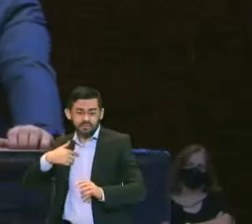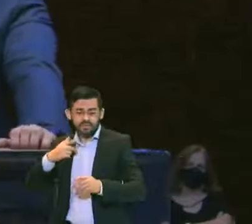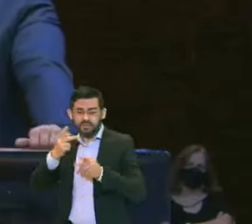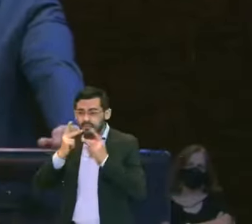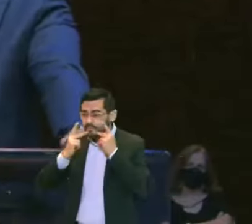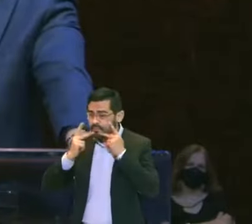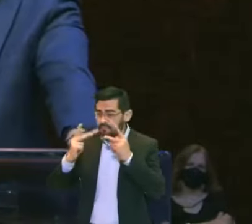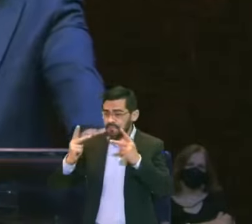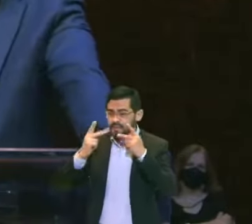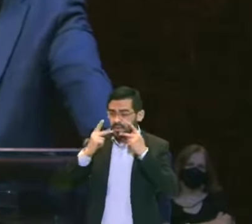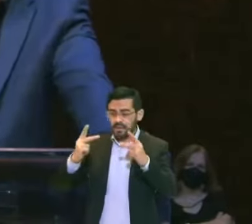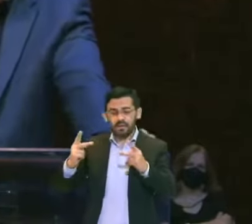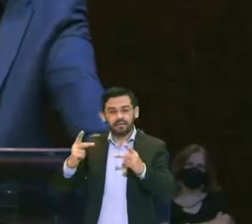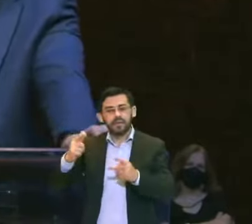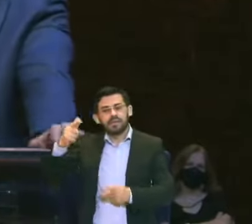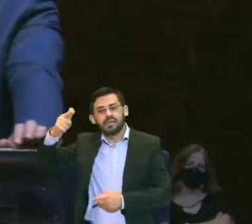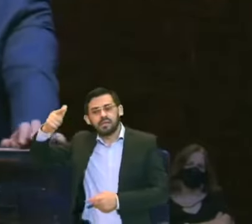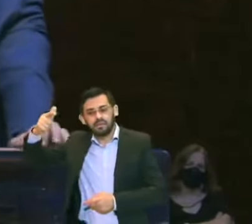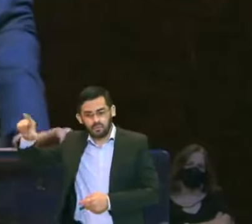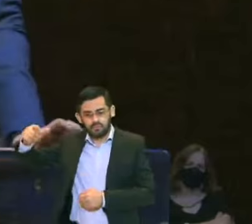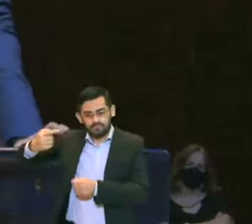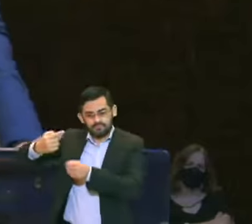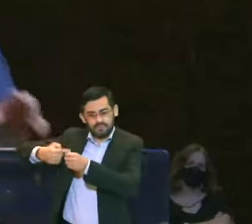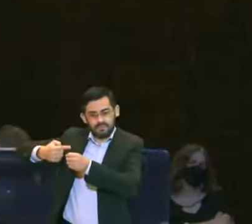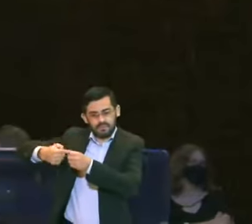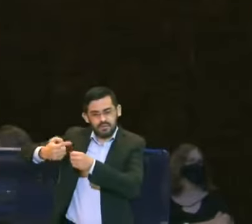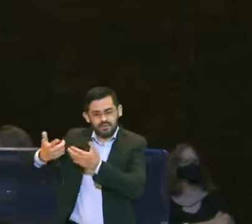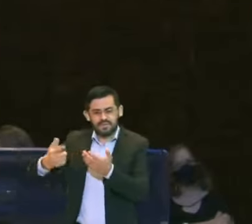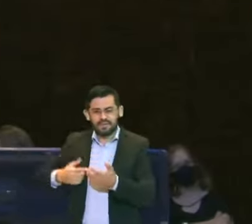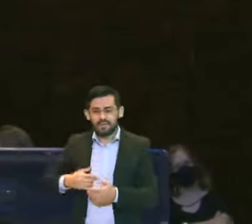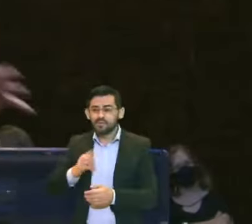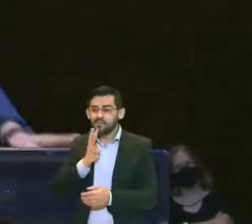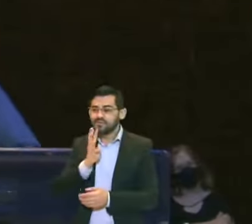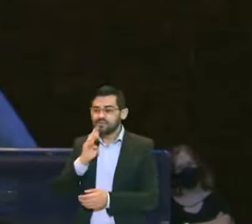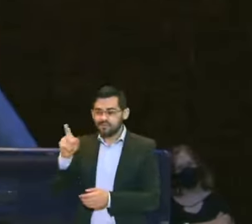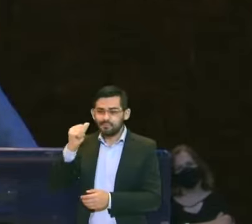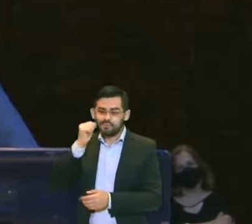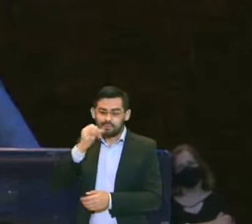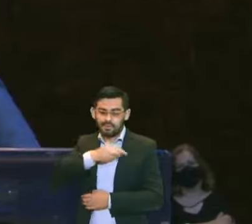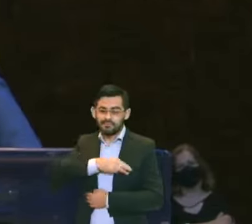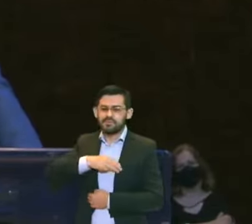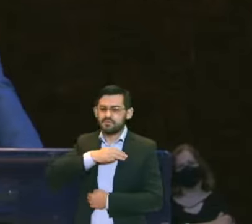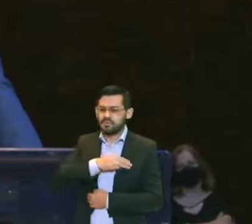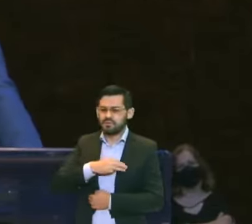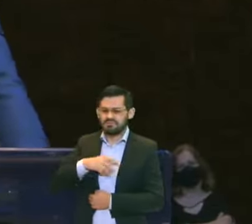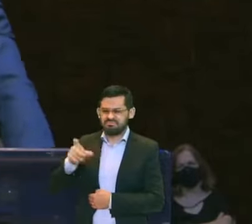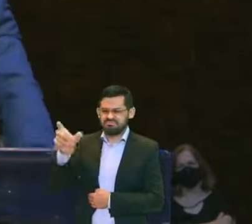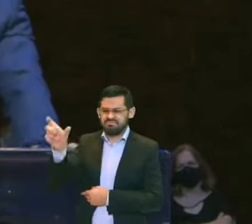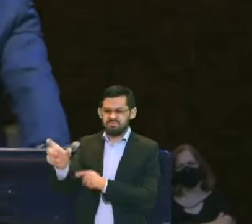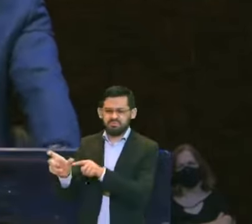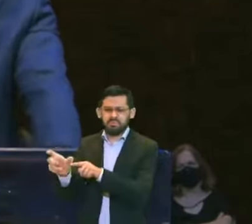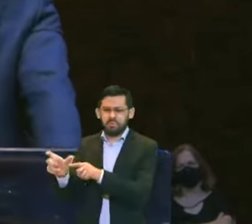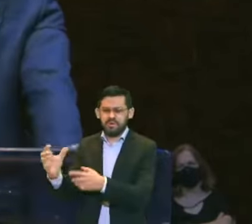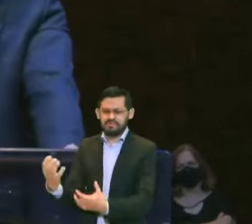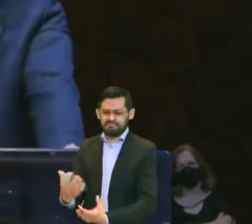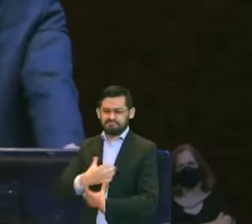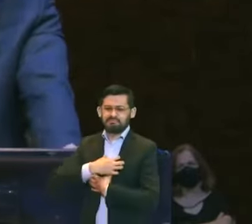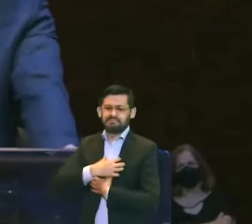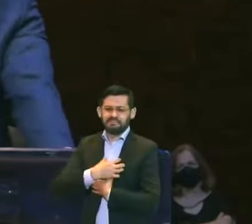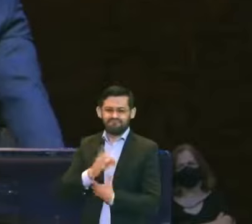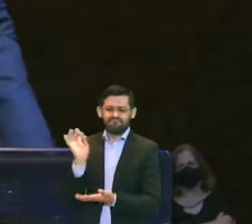de conhecer a missionária anglicana Edmeia Williams. Uma mulher de Deus. Eu fiquei muito